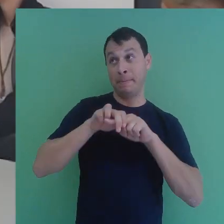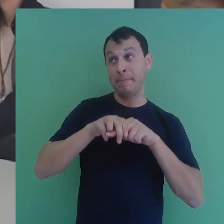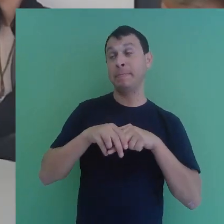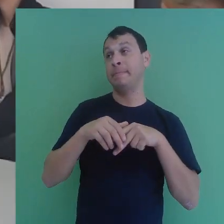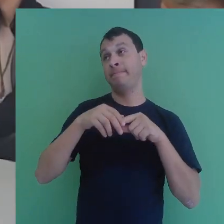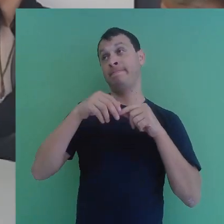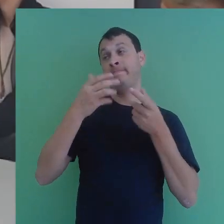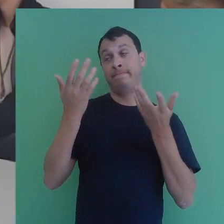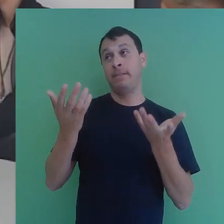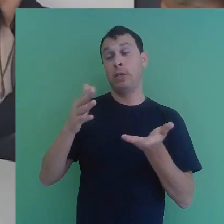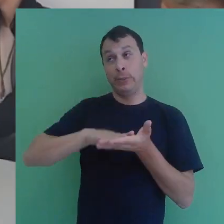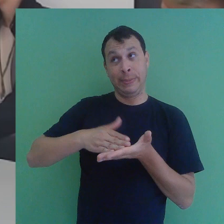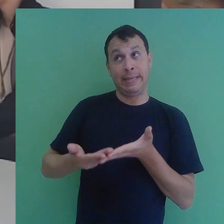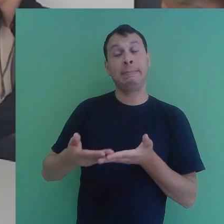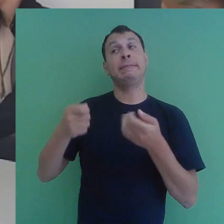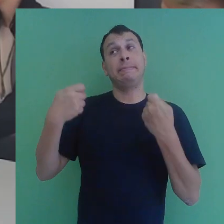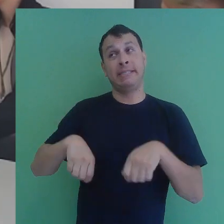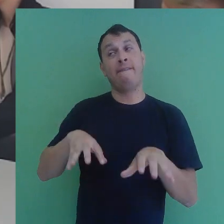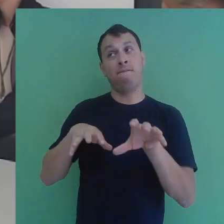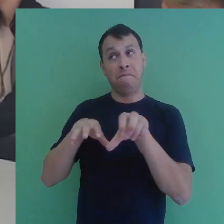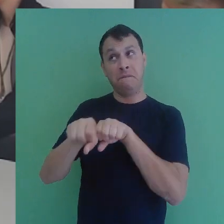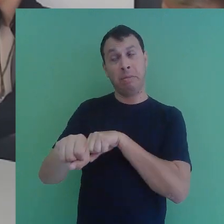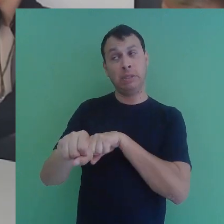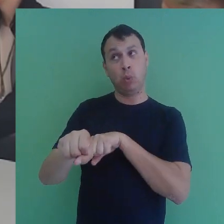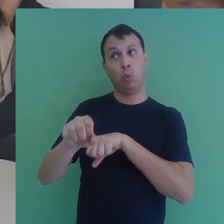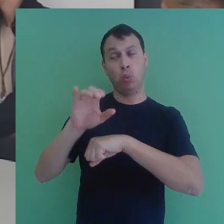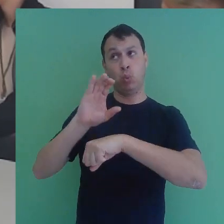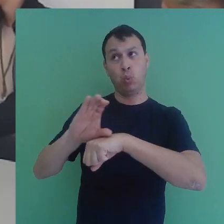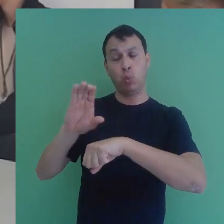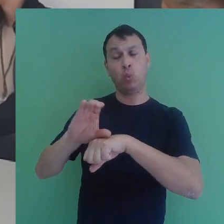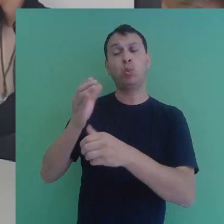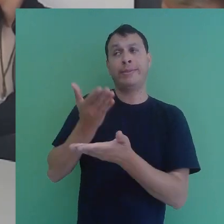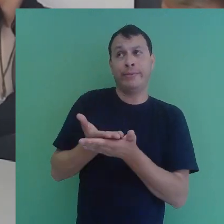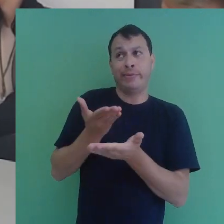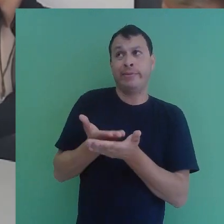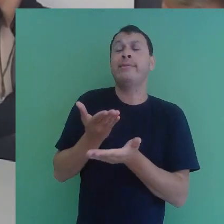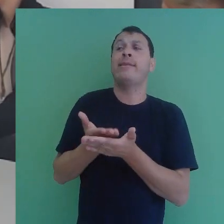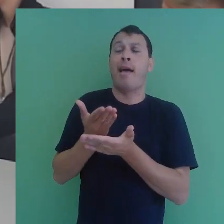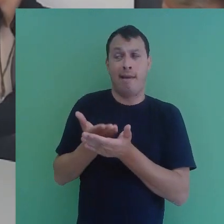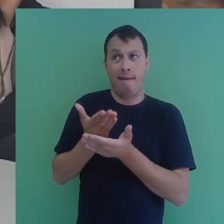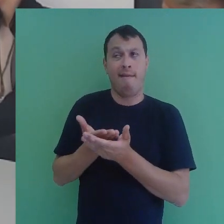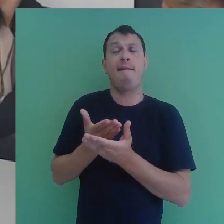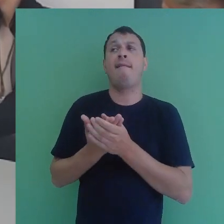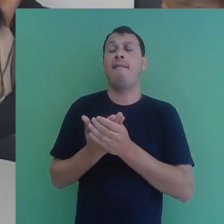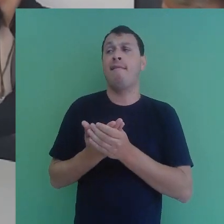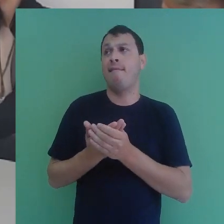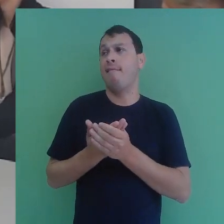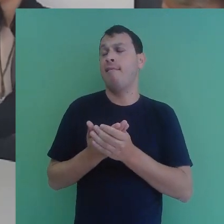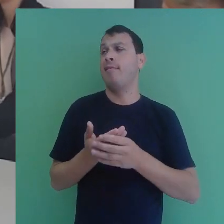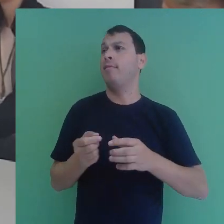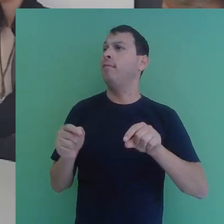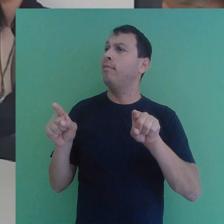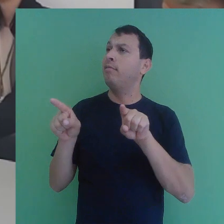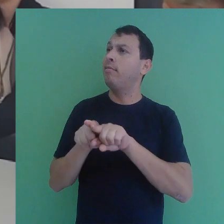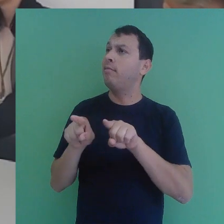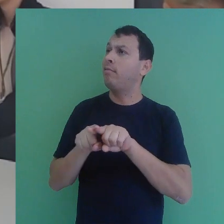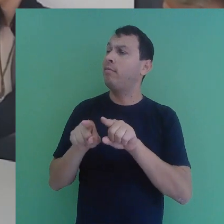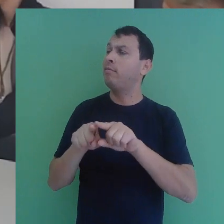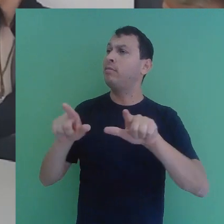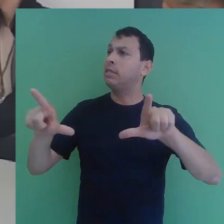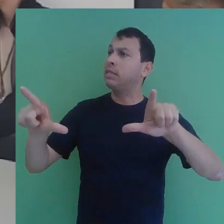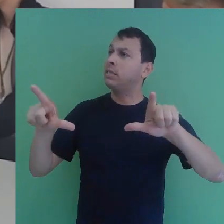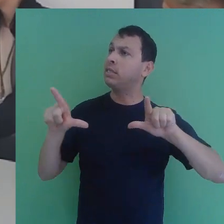ser um bom intérprete, ela precisa de formação, ela precisa estudar, né? Ela precisa também de